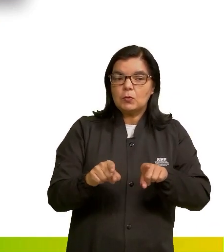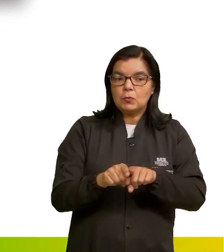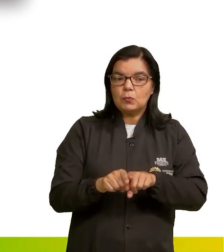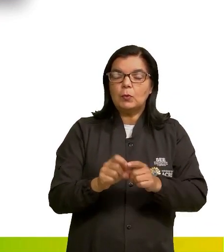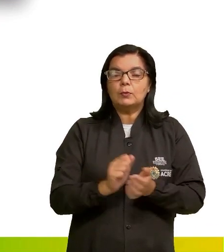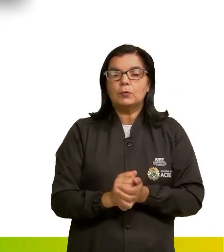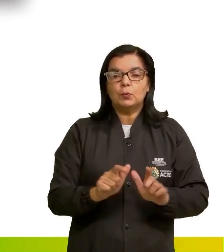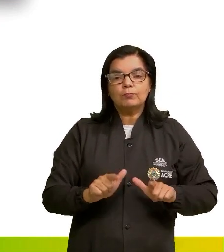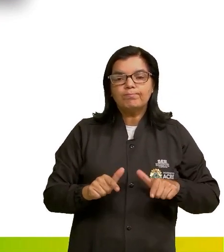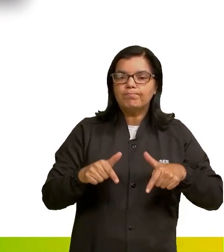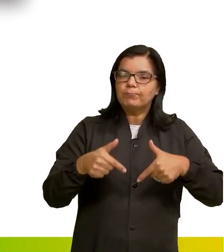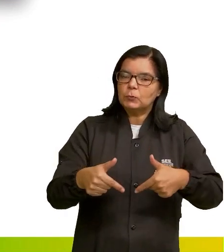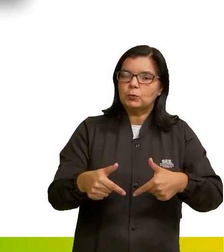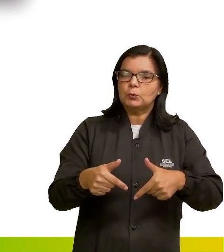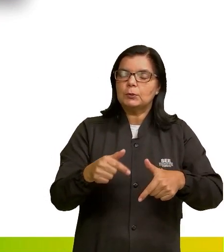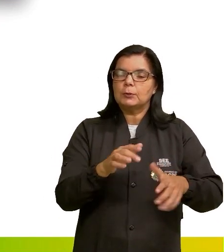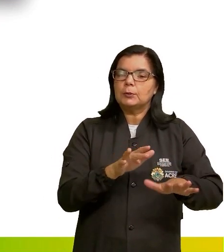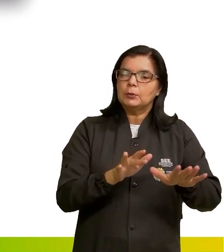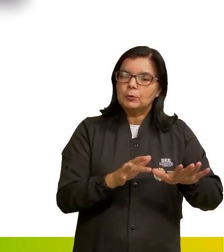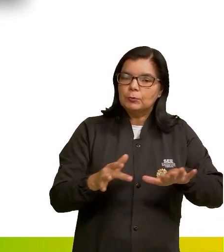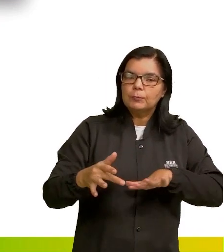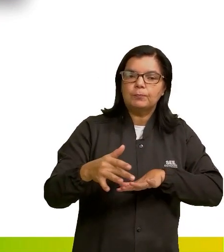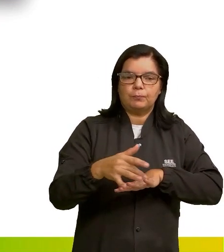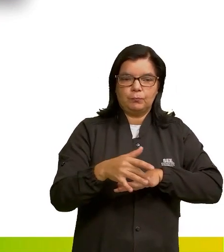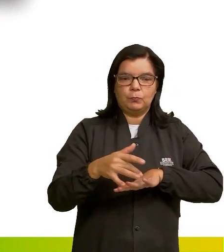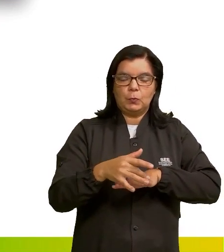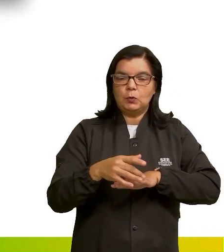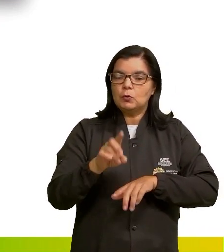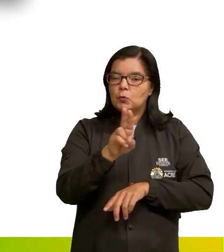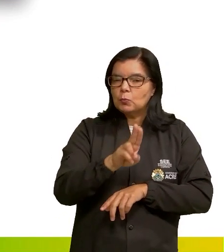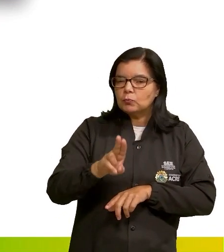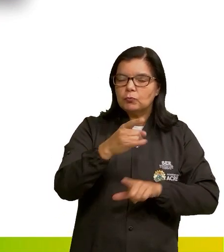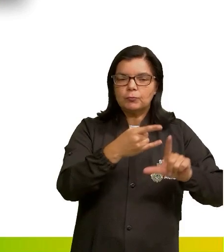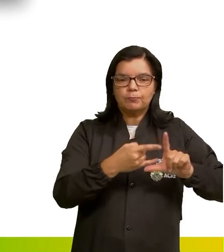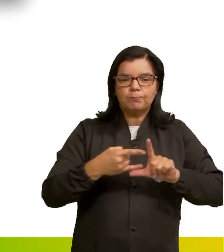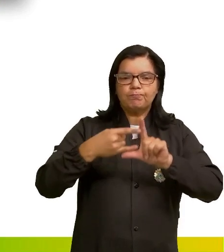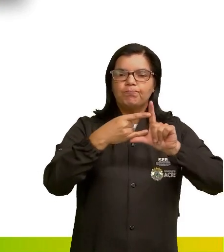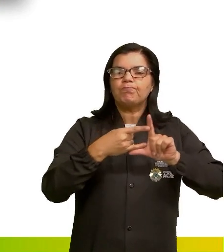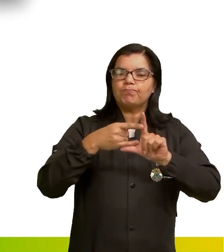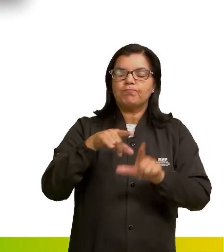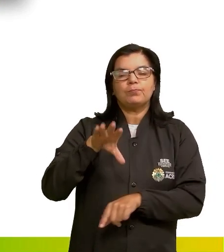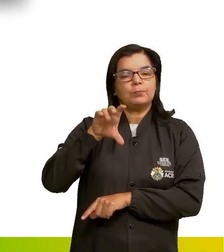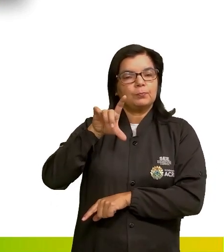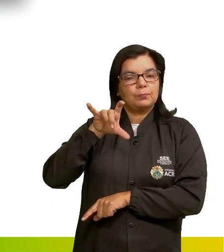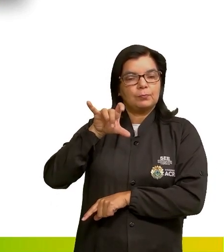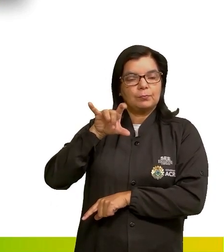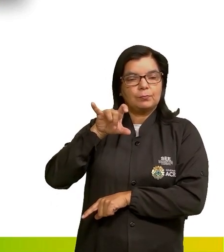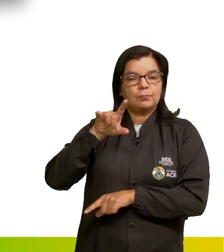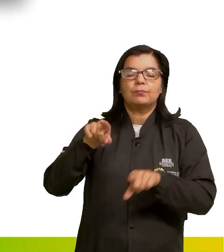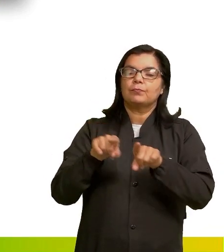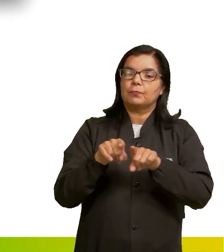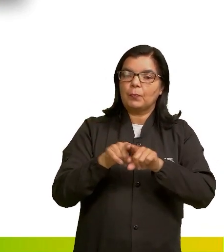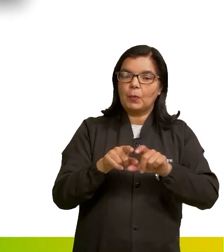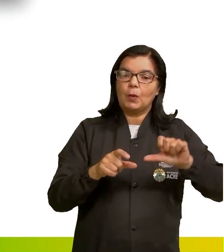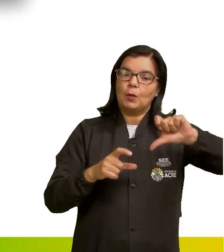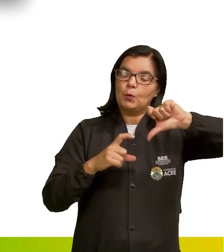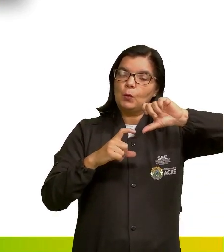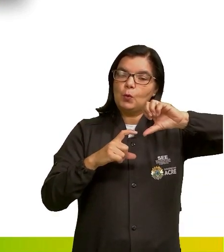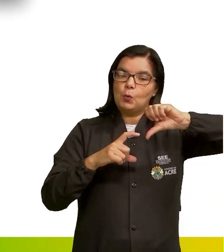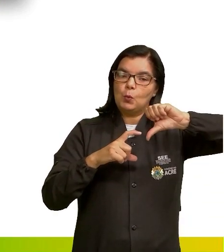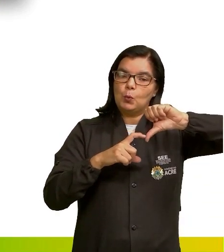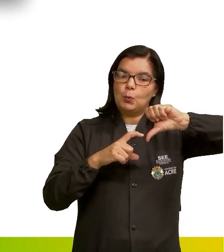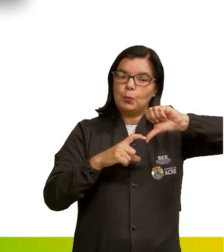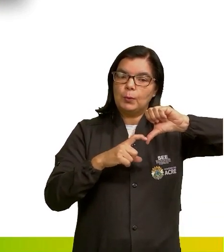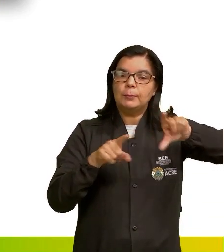ativismo digital. O uso de plataformas como Instagram, TikTok, X, no caso o